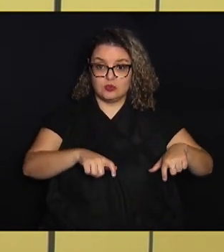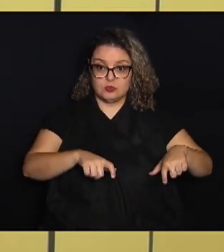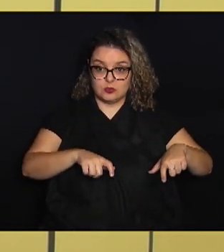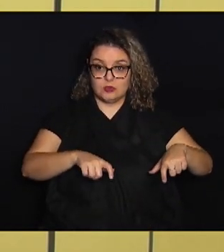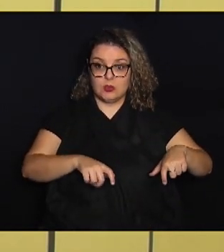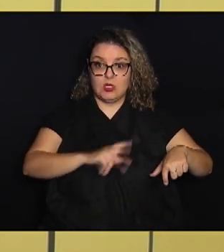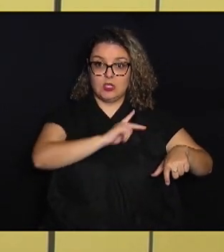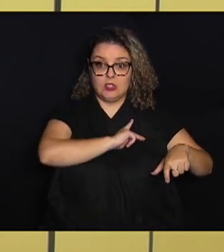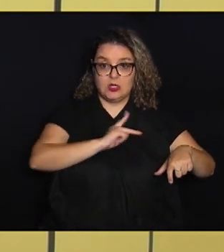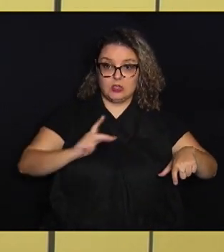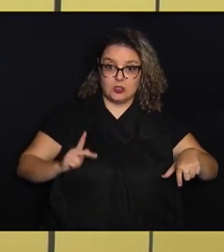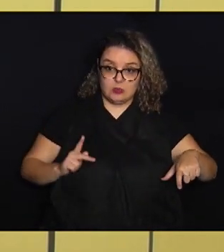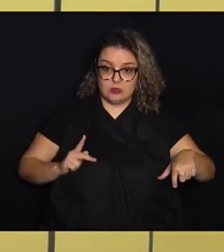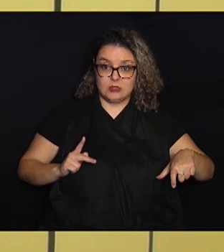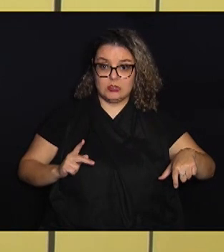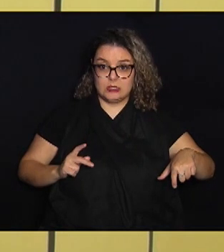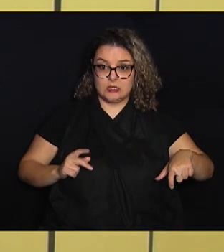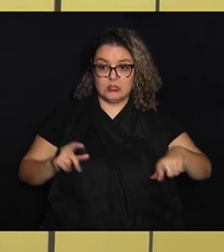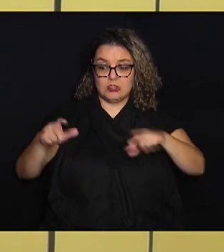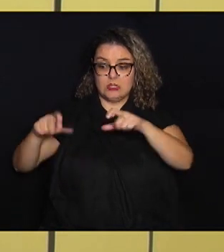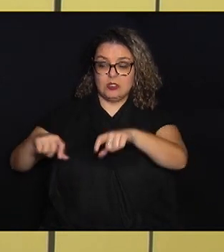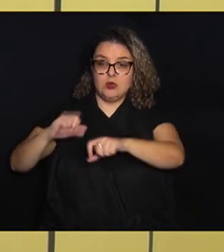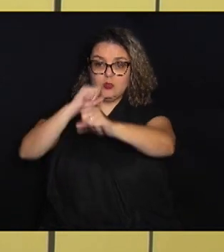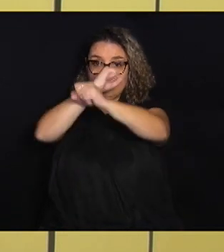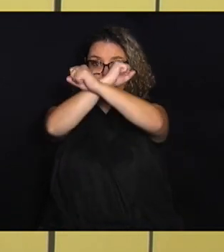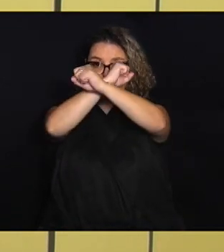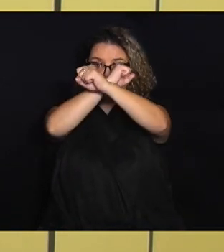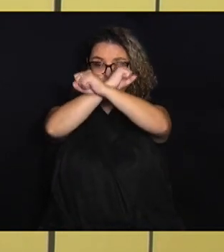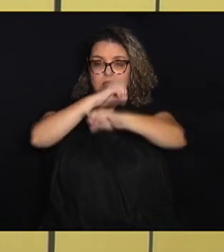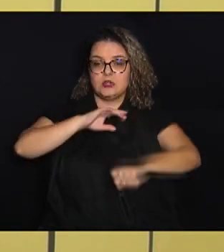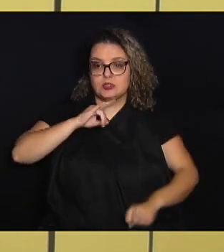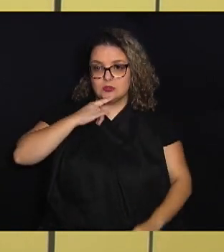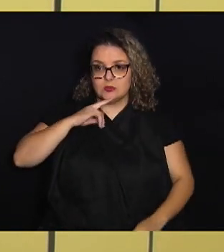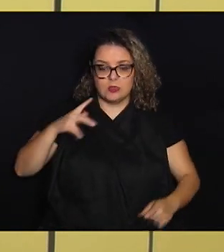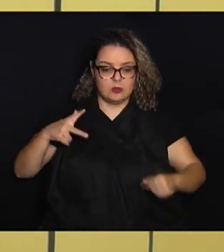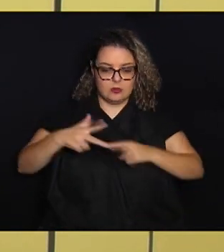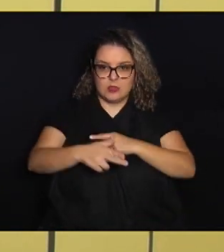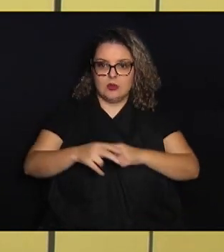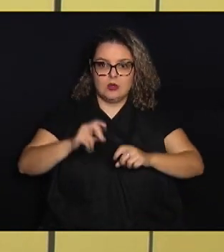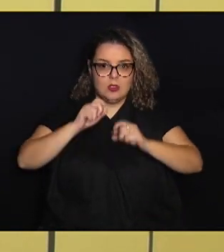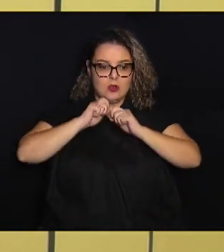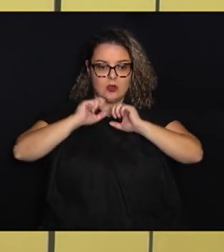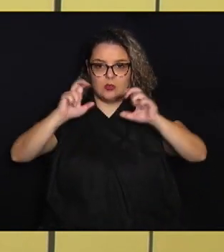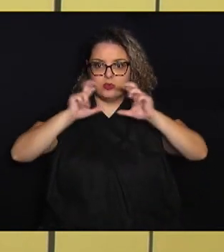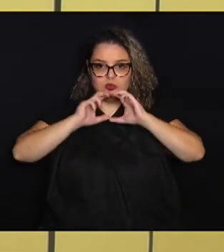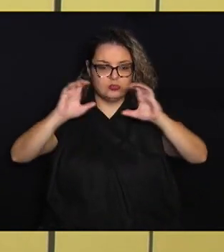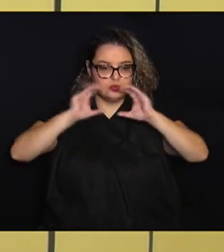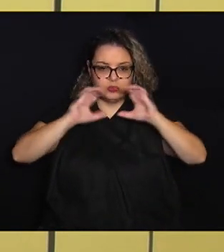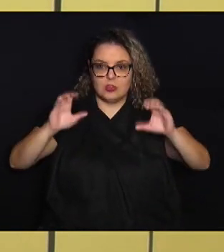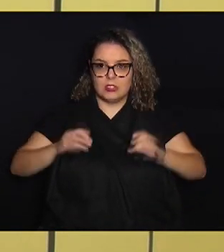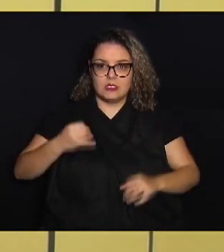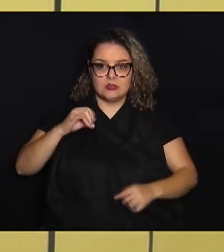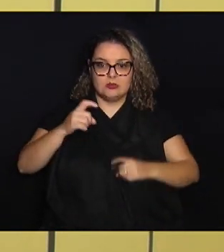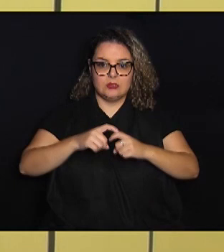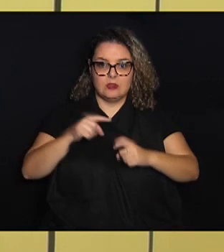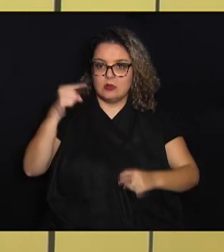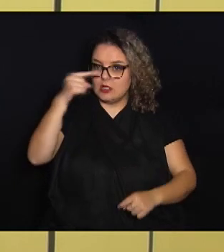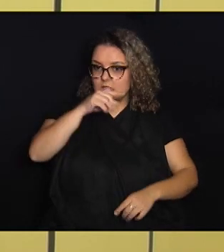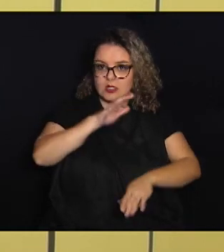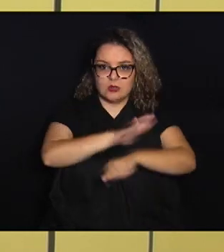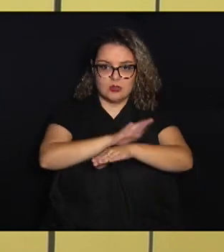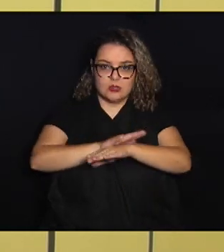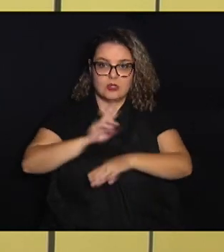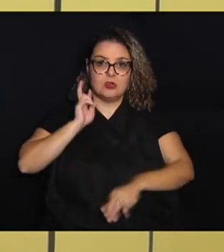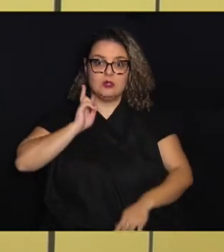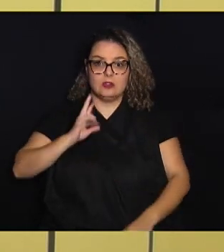Ponte Preta e, salvo engano, 15 de Piracicaba. O jogo foi interrompido nos alto-falantes, chamando, olha, se tiver médico aqui, vai lá ajudar as vítimas